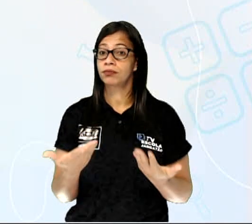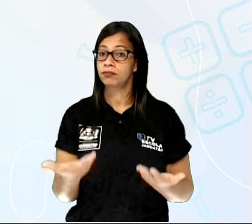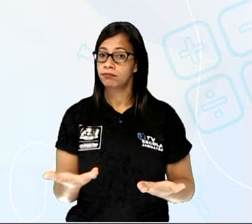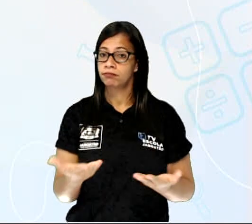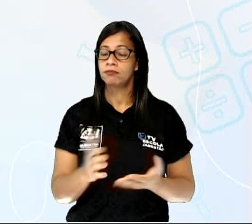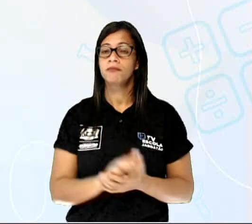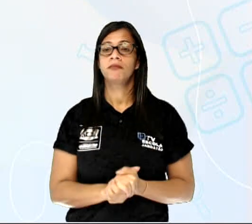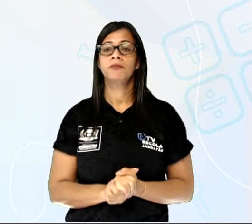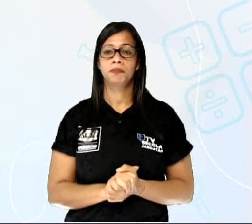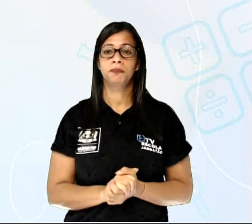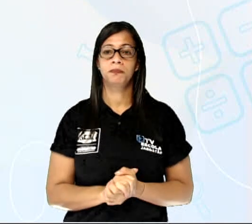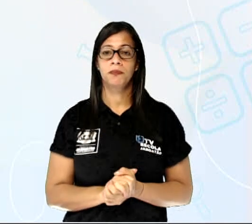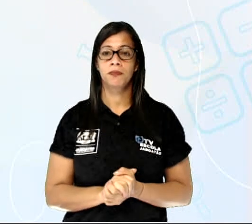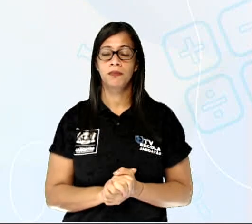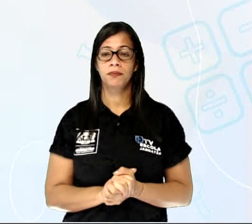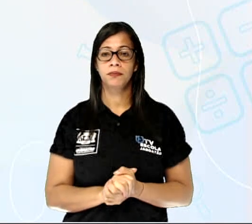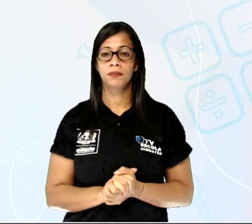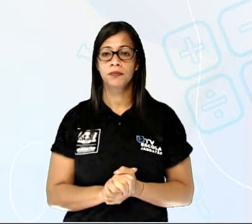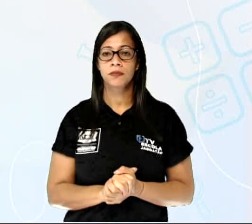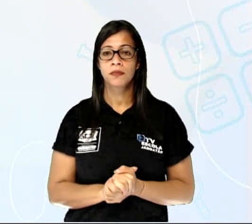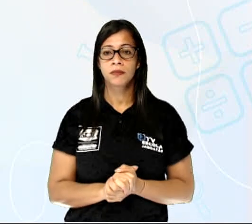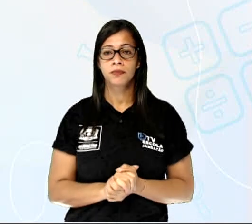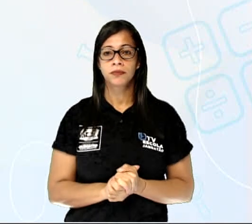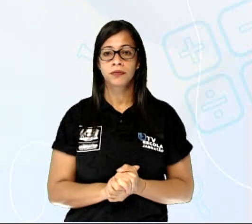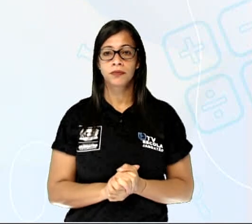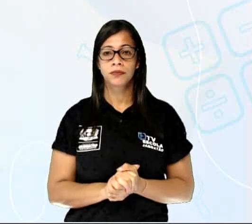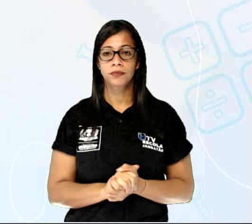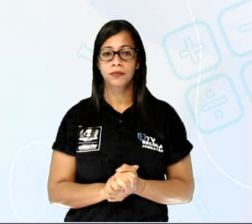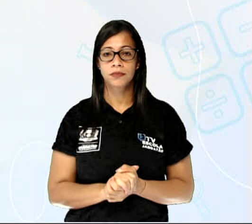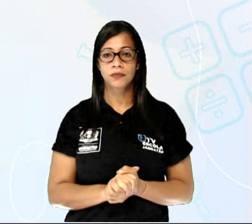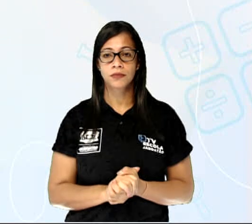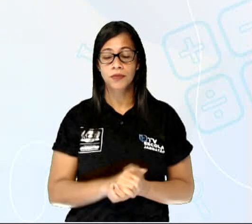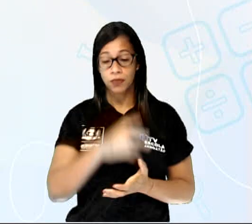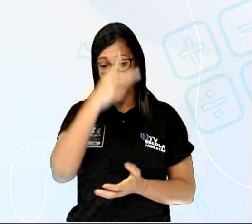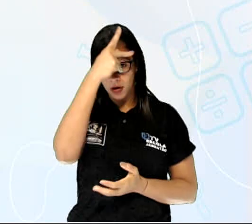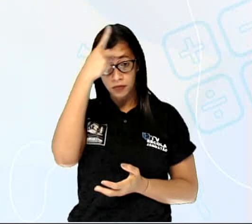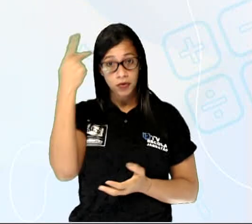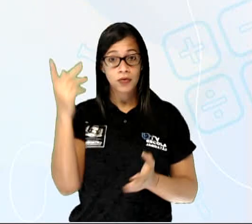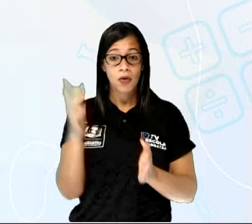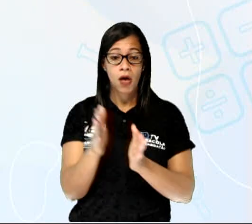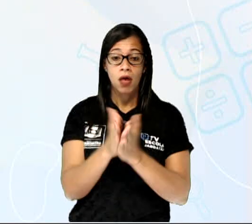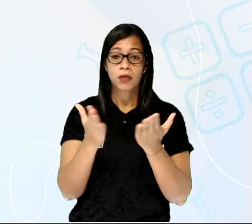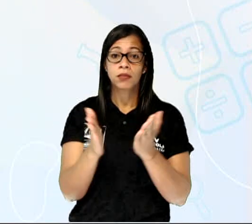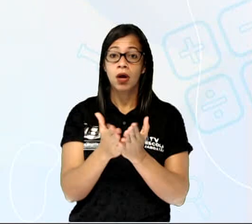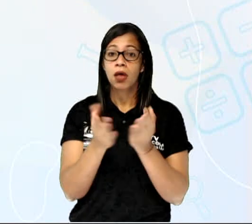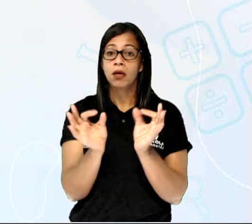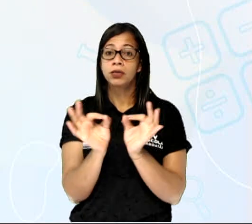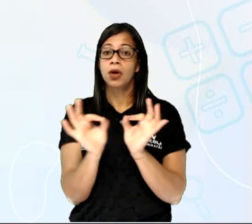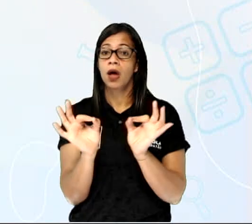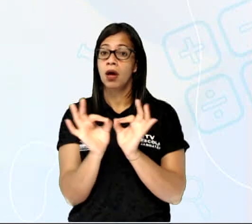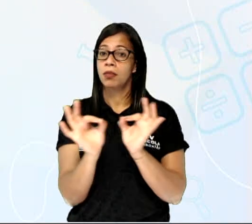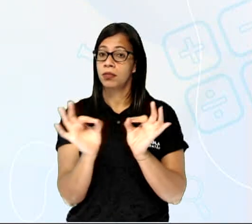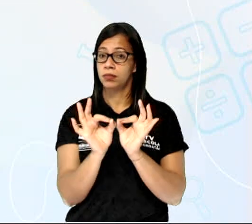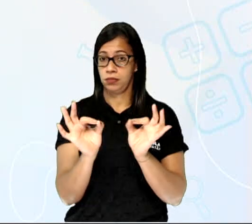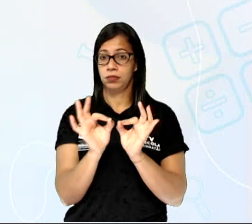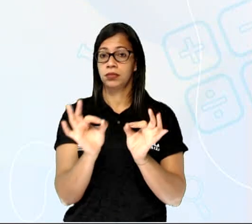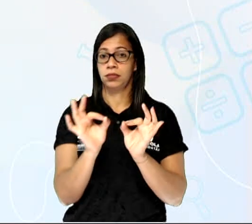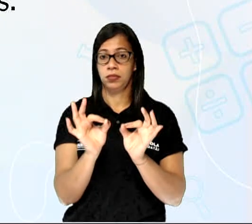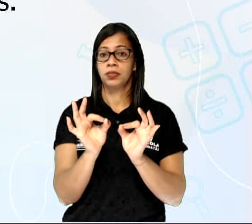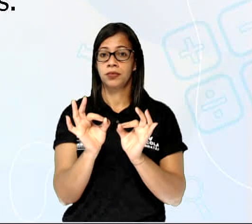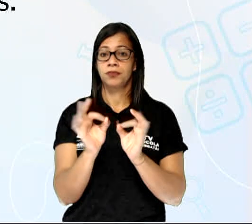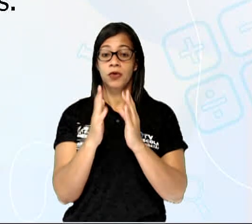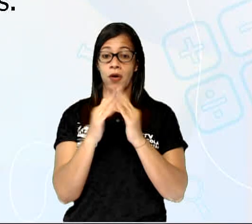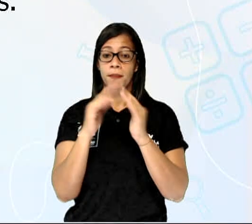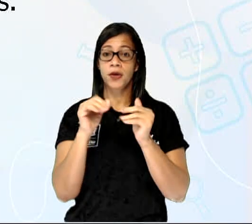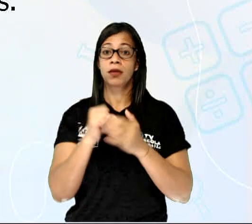para as pessoas de poder aquisitivo menor, que recorreram aos ricos judeus dos Países Baixos, a Holanda, com empréstimos para financiar os